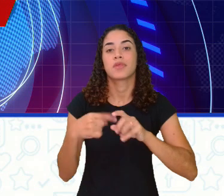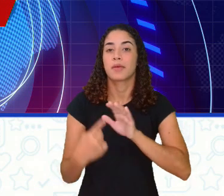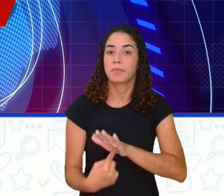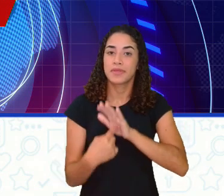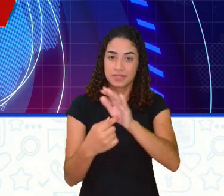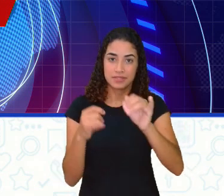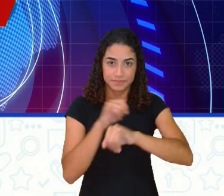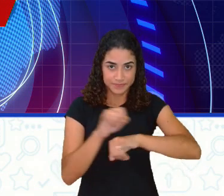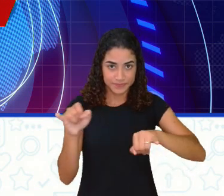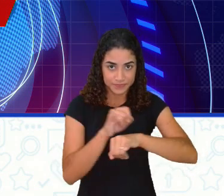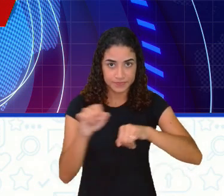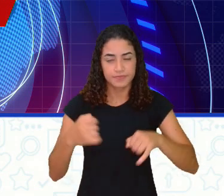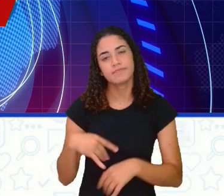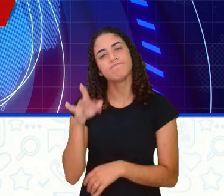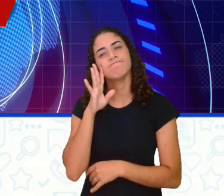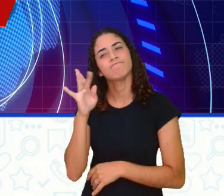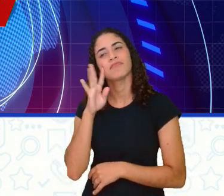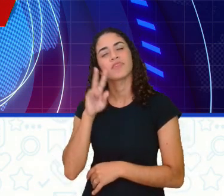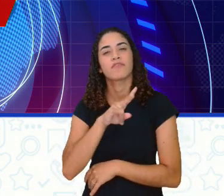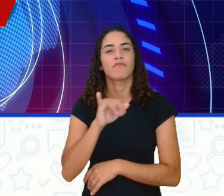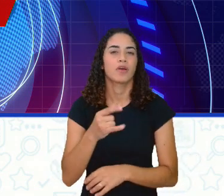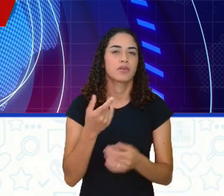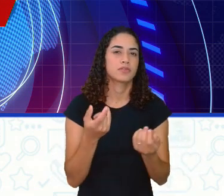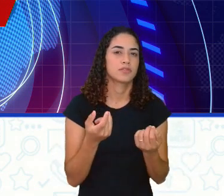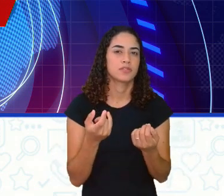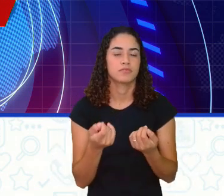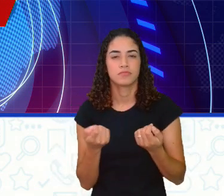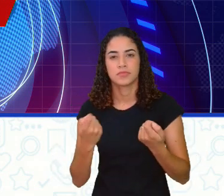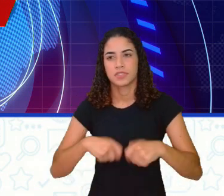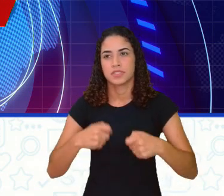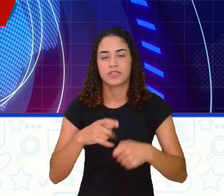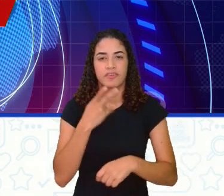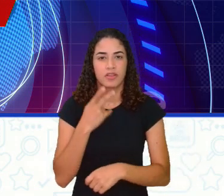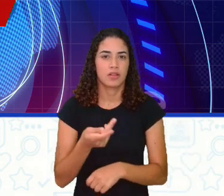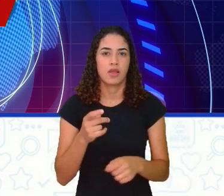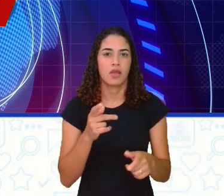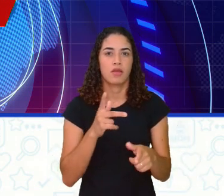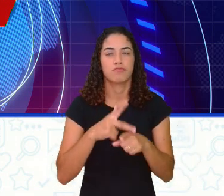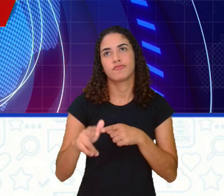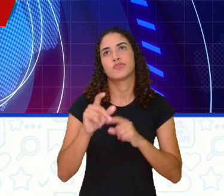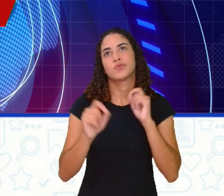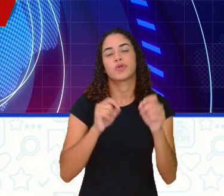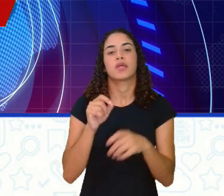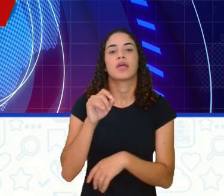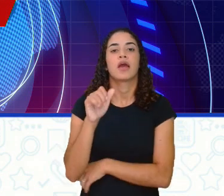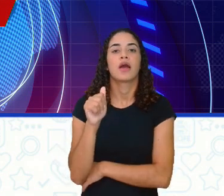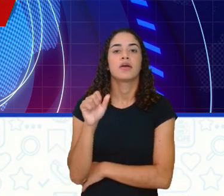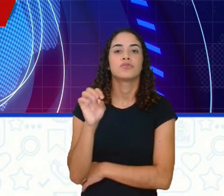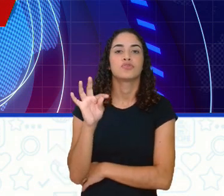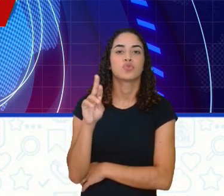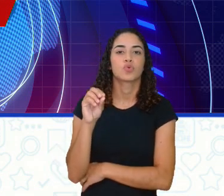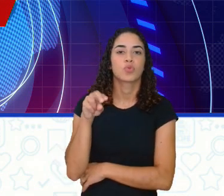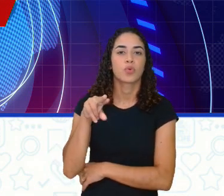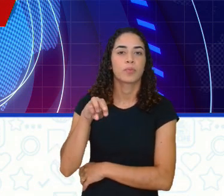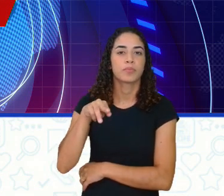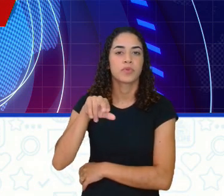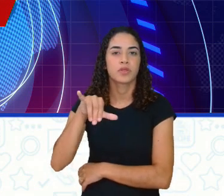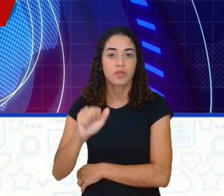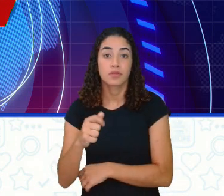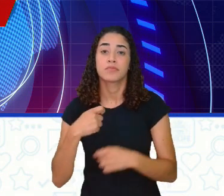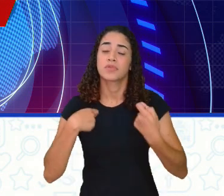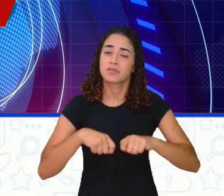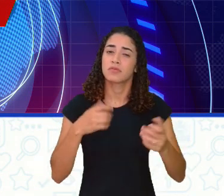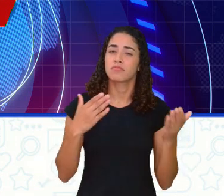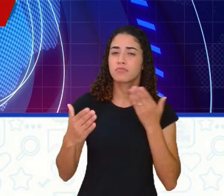na notícia. Imagine que você precisa noticiar um prêmio de astronomia, por exemplo. Seria interessante fazer um paralelo entre